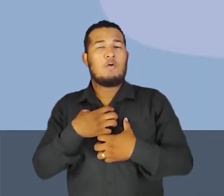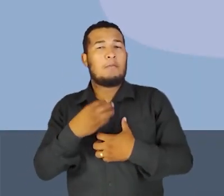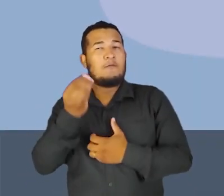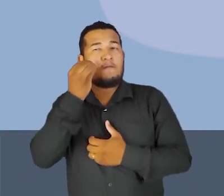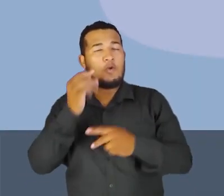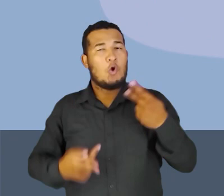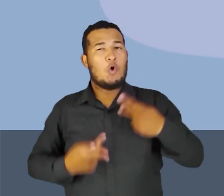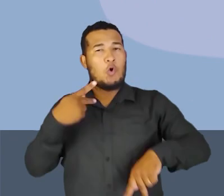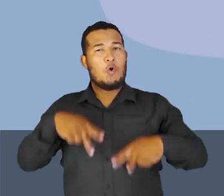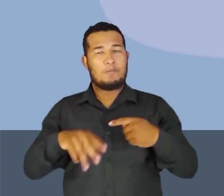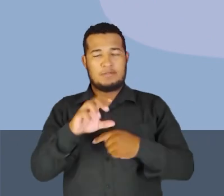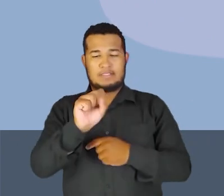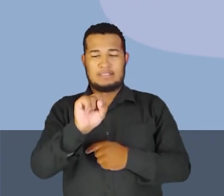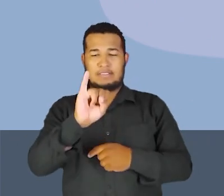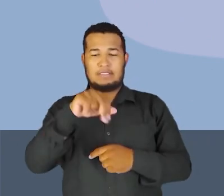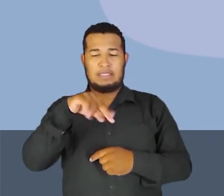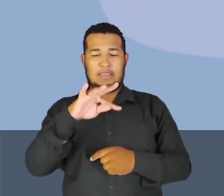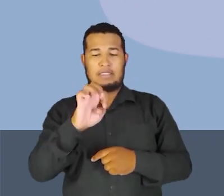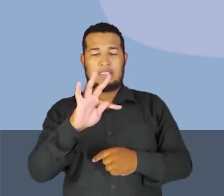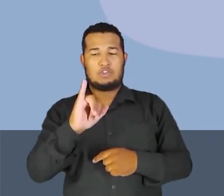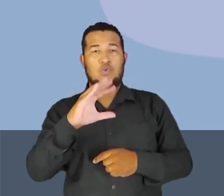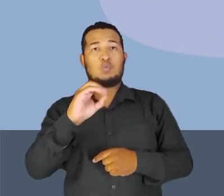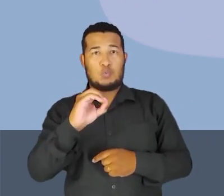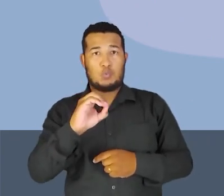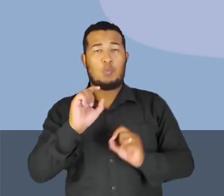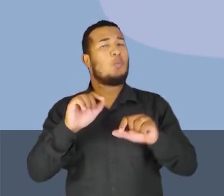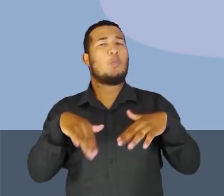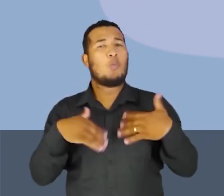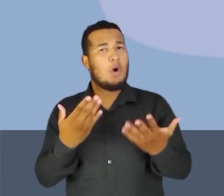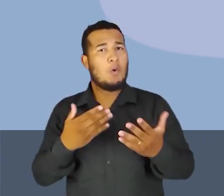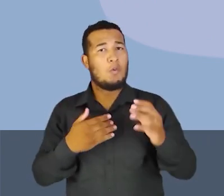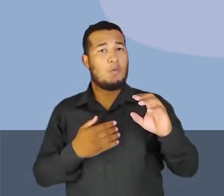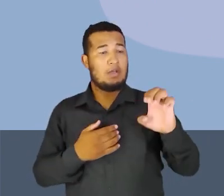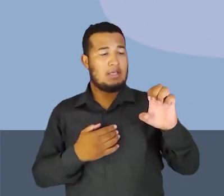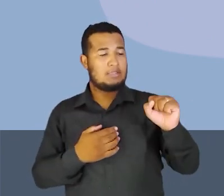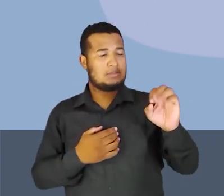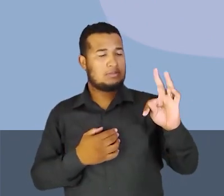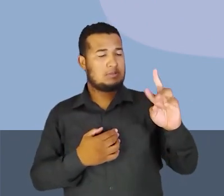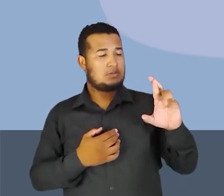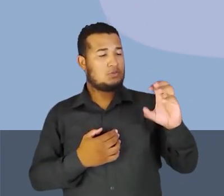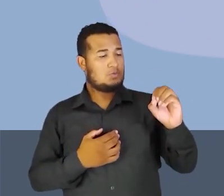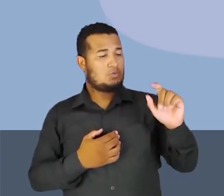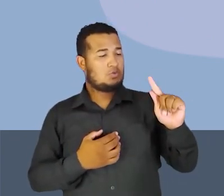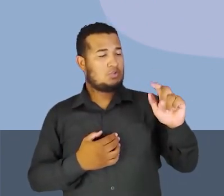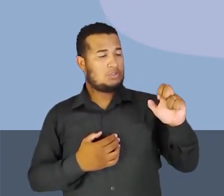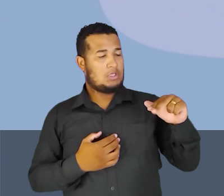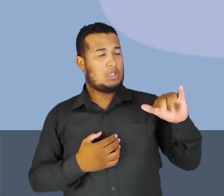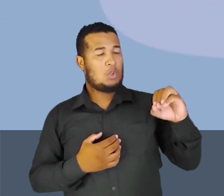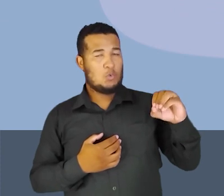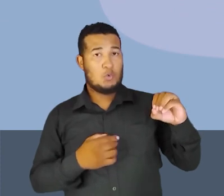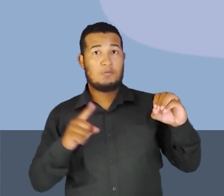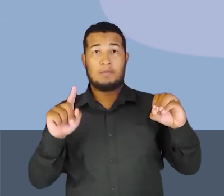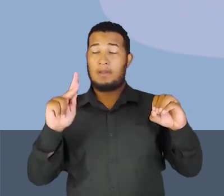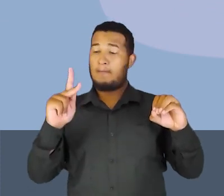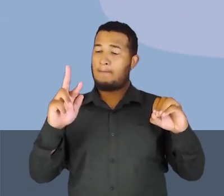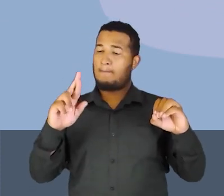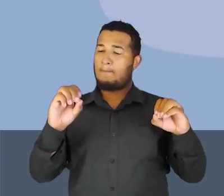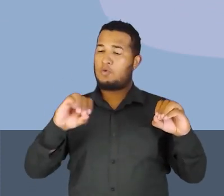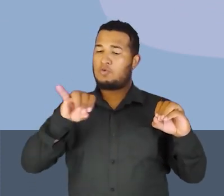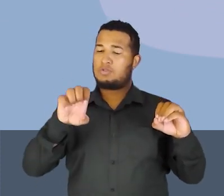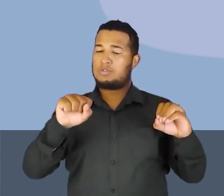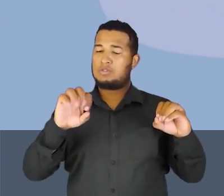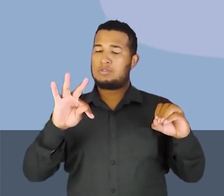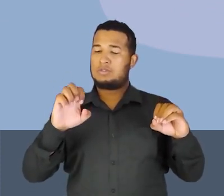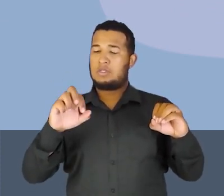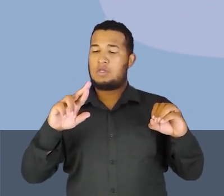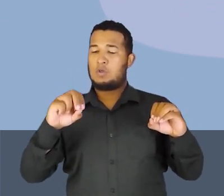de hormônios femininos, no caso, o estrogênio e a progesterona, e os métodos que nós vamos falar na aula de hoje são